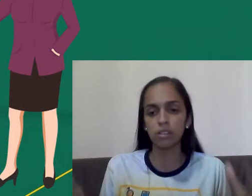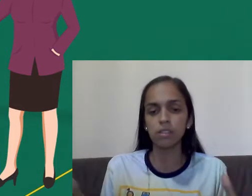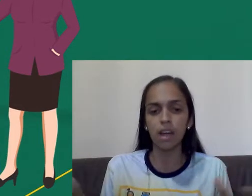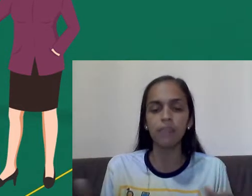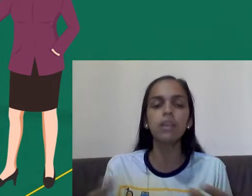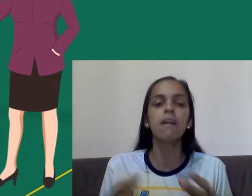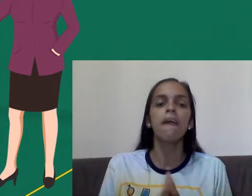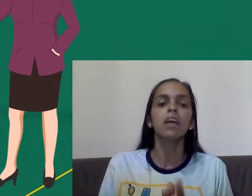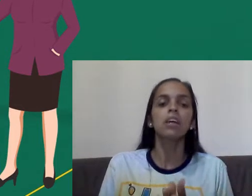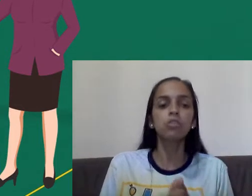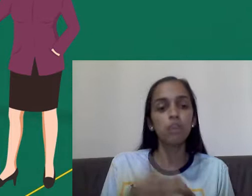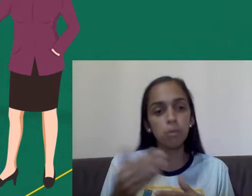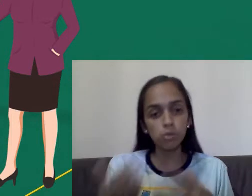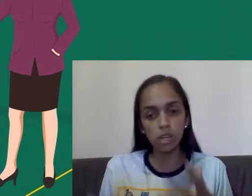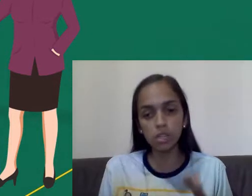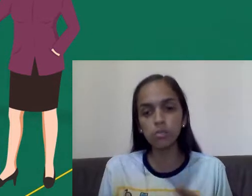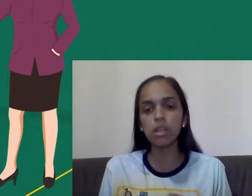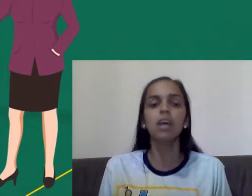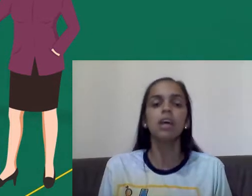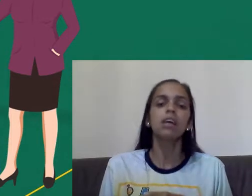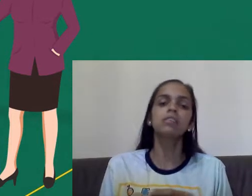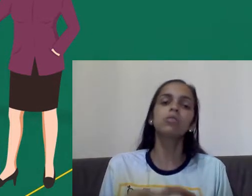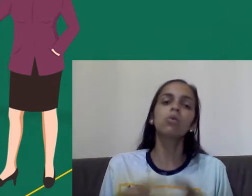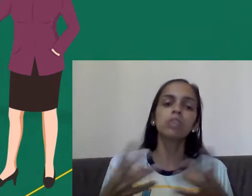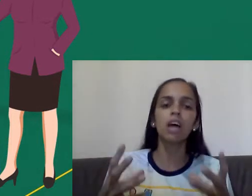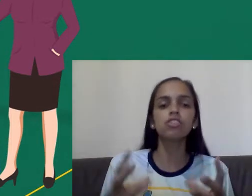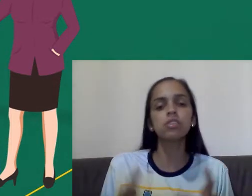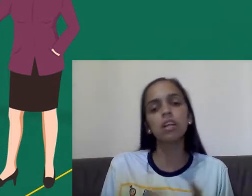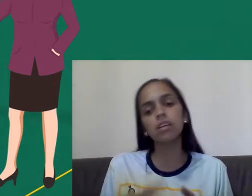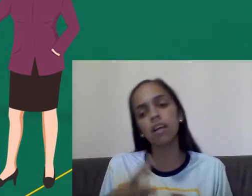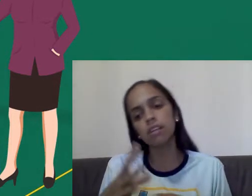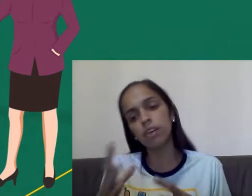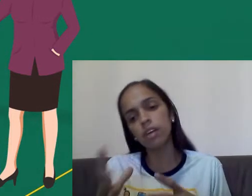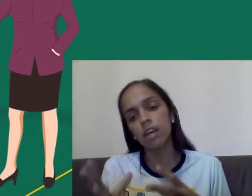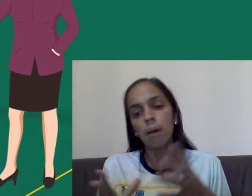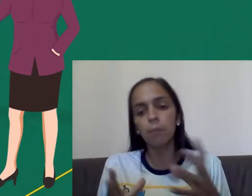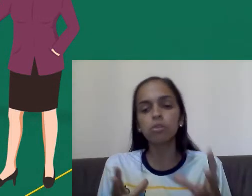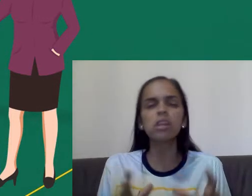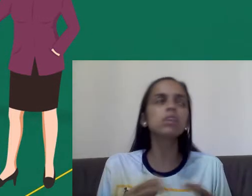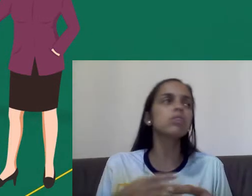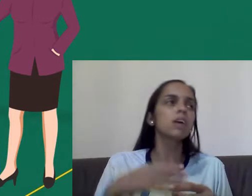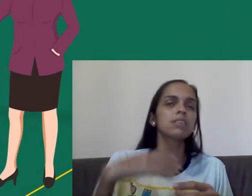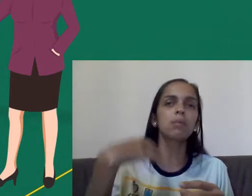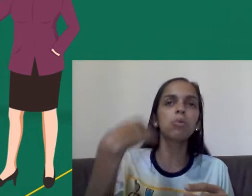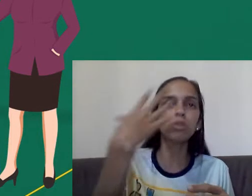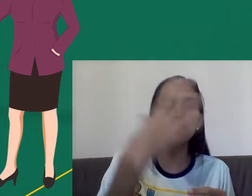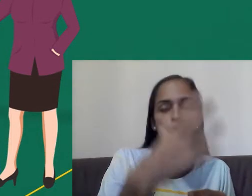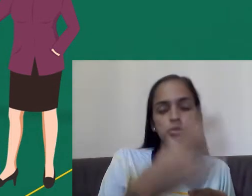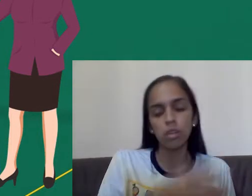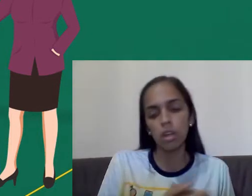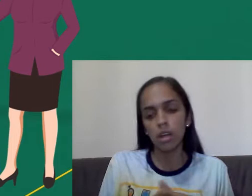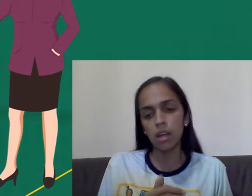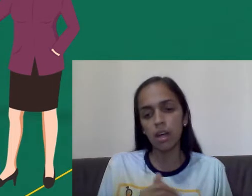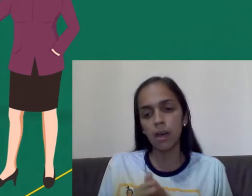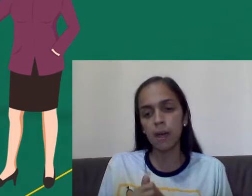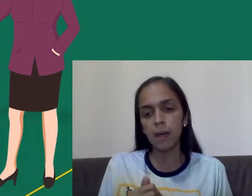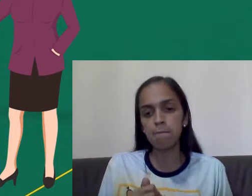aqui da nossa cidade, isso vem mudando, né? Esses contrastes eles vêm mudando graças a